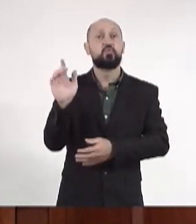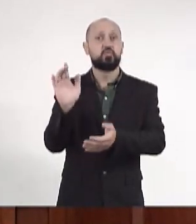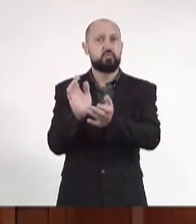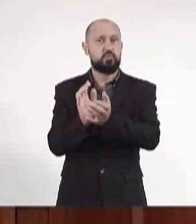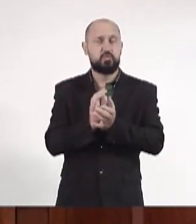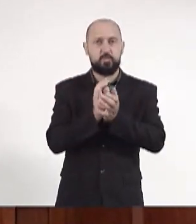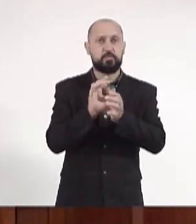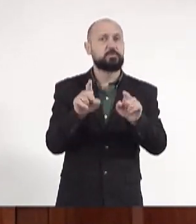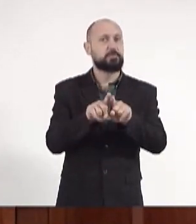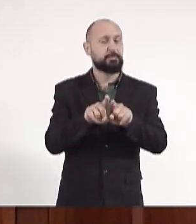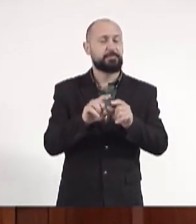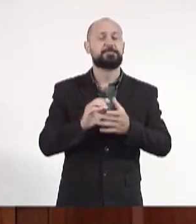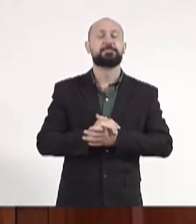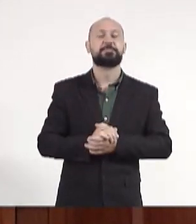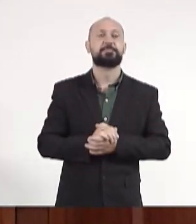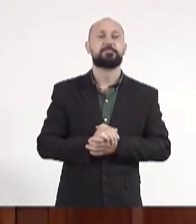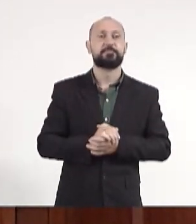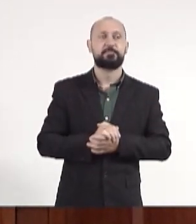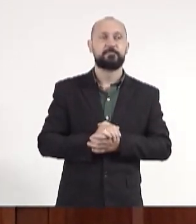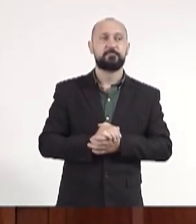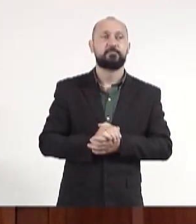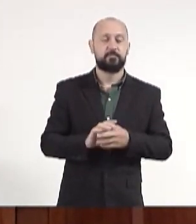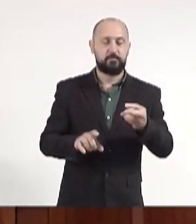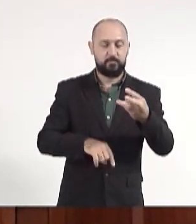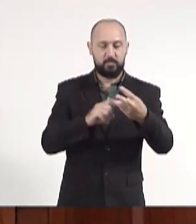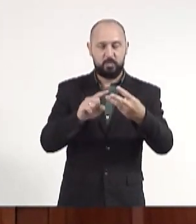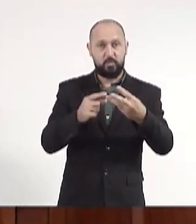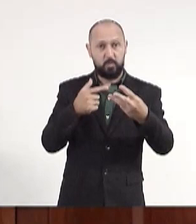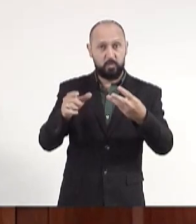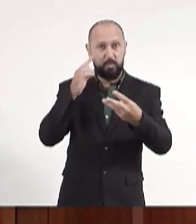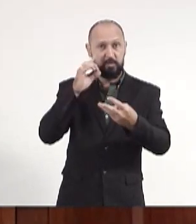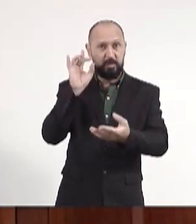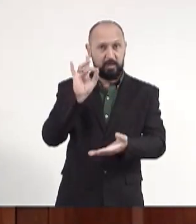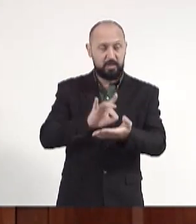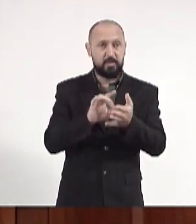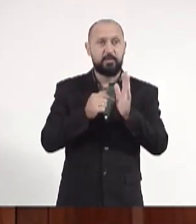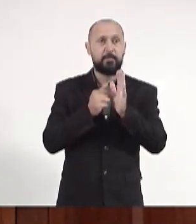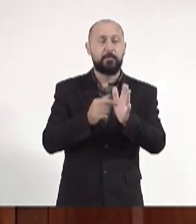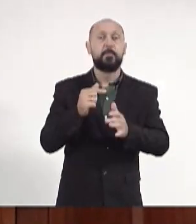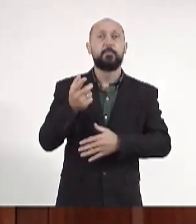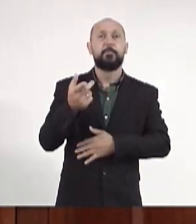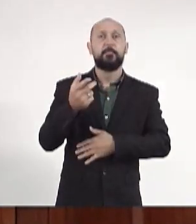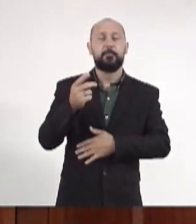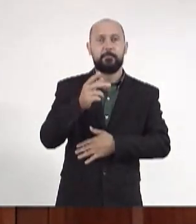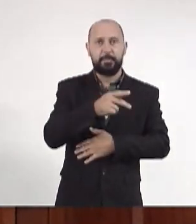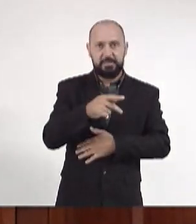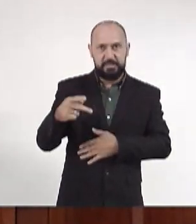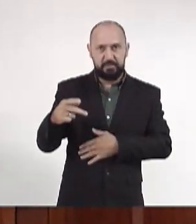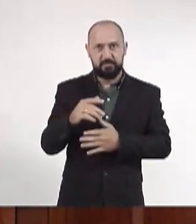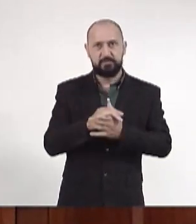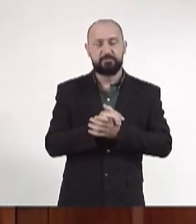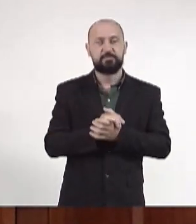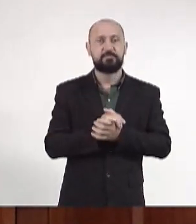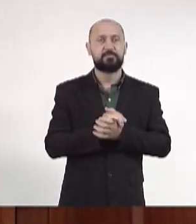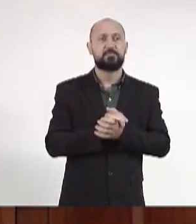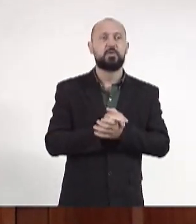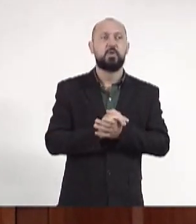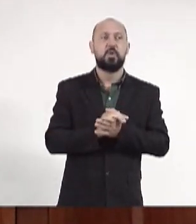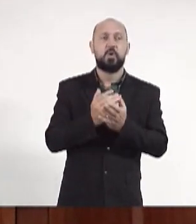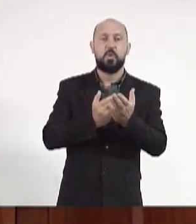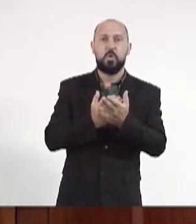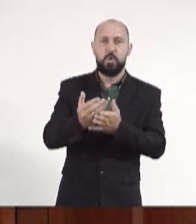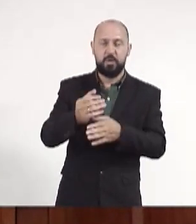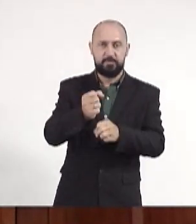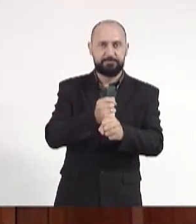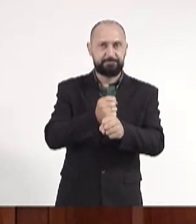outras categorias também. Outra realidade que eu queria colocar aqui, senhor presidente, é que no